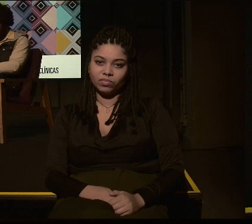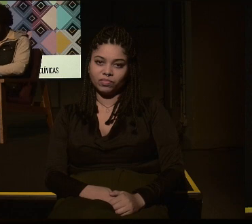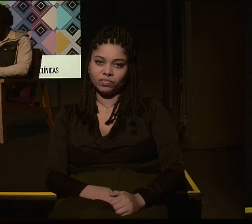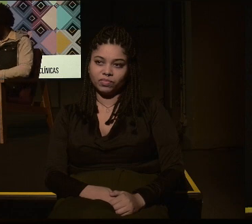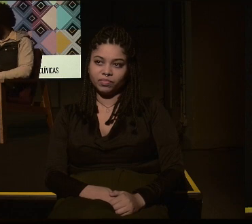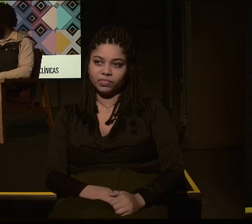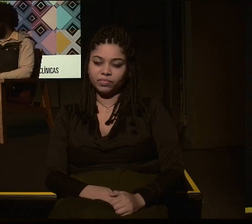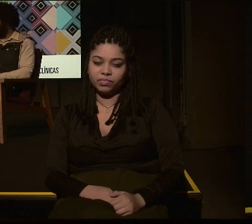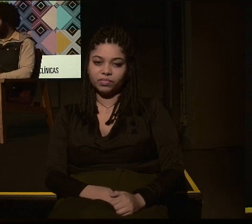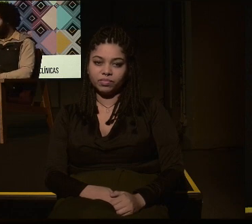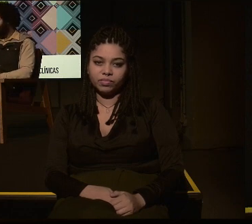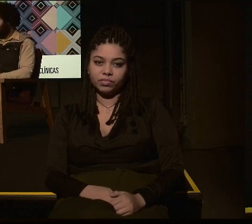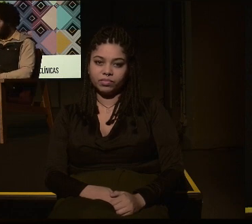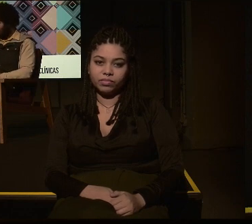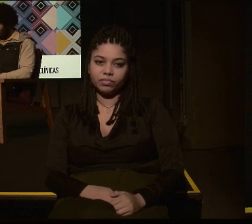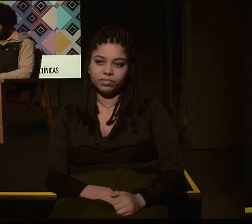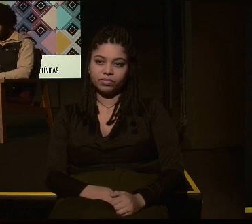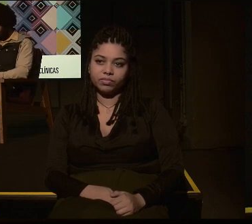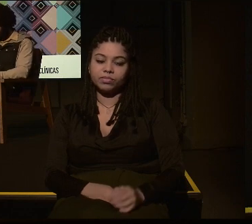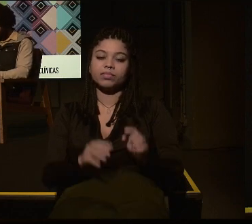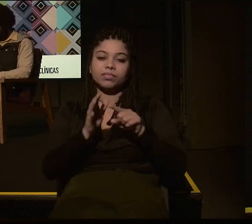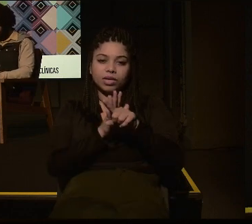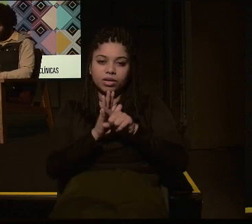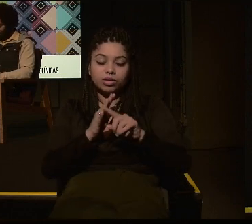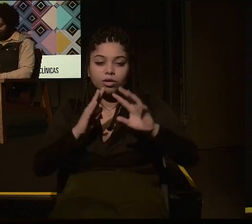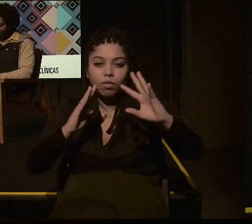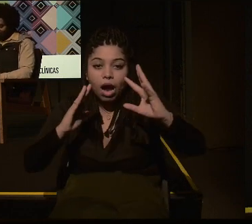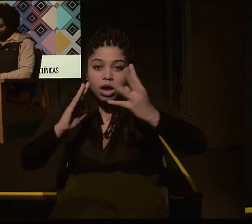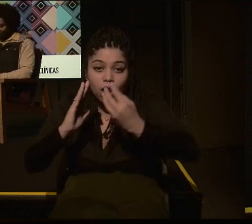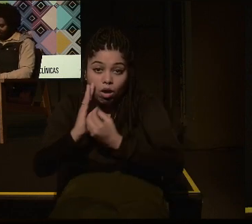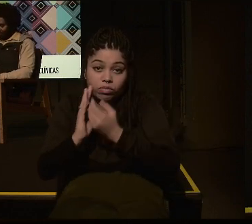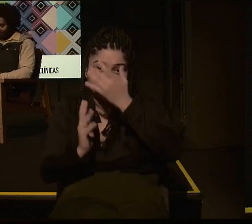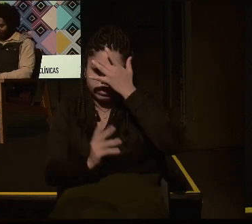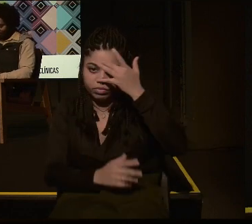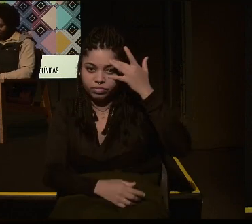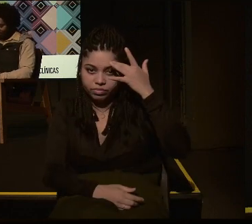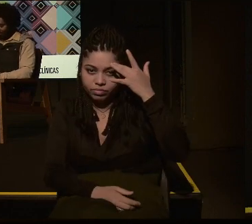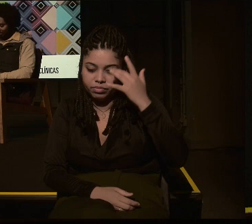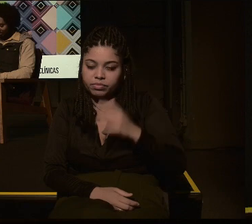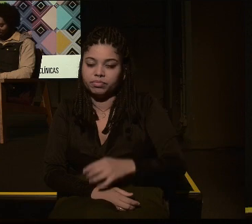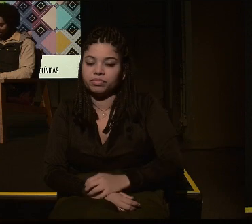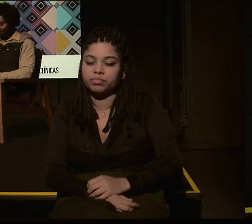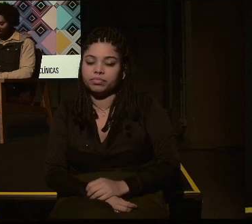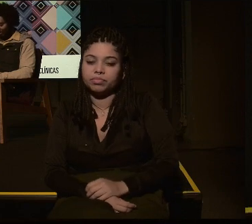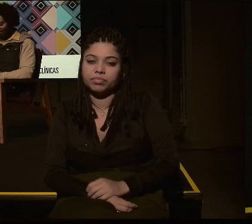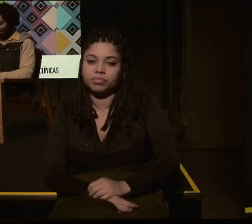Essa pesquisa do aquilombamento na saúde mental, que foi